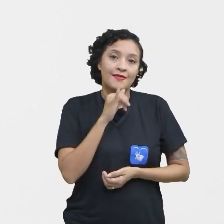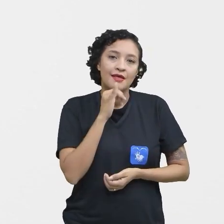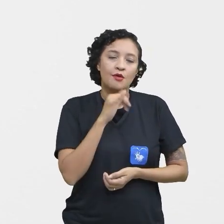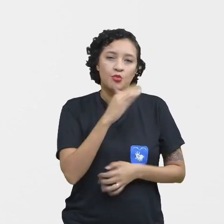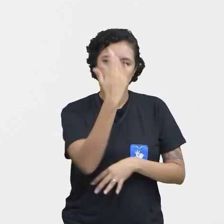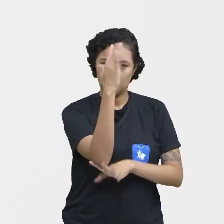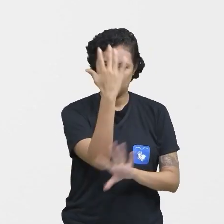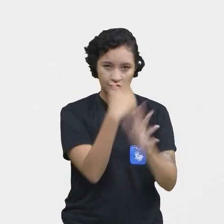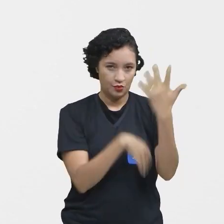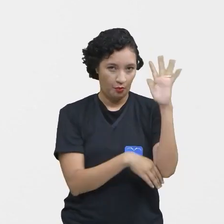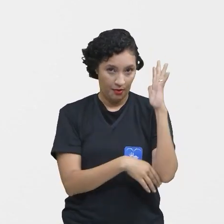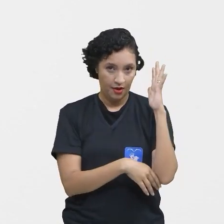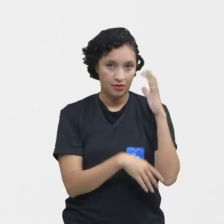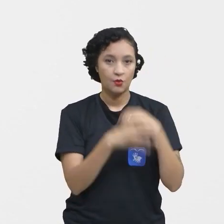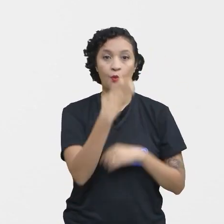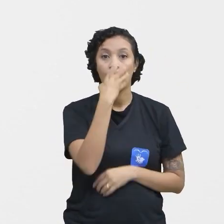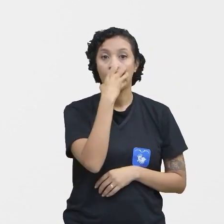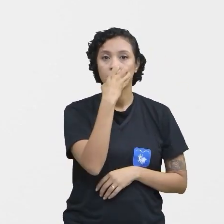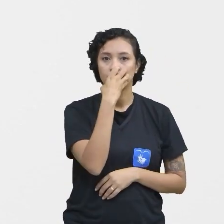busca pequenos